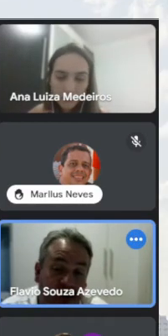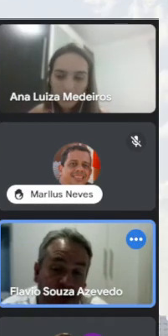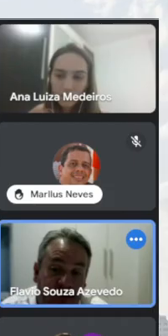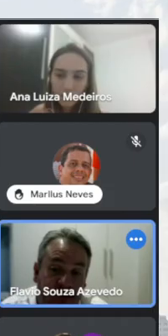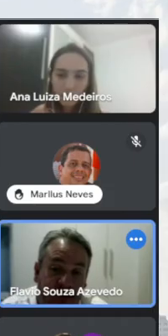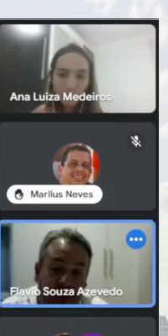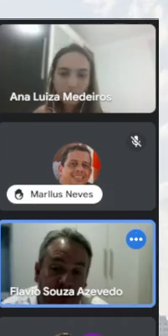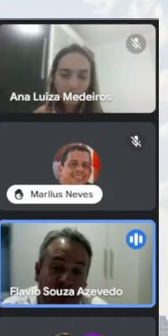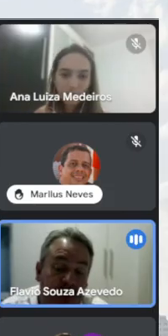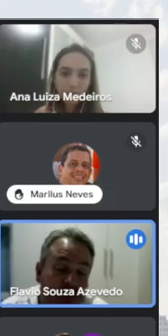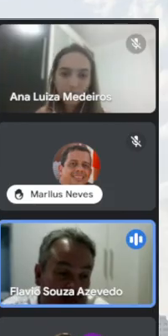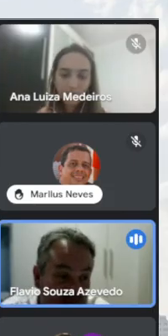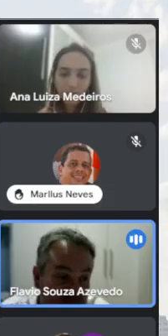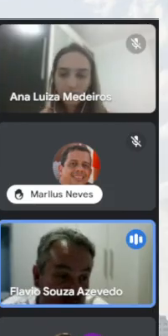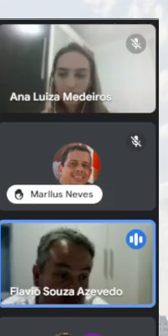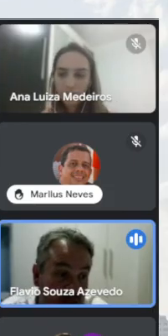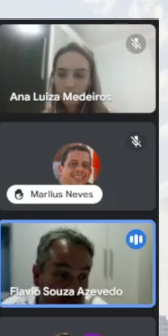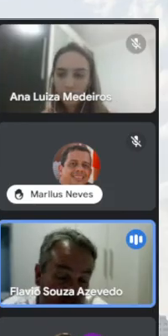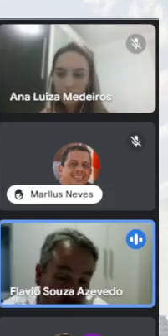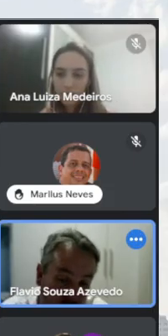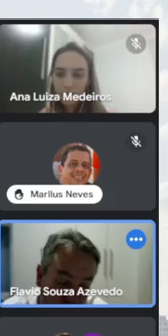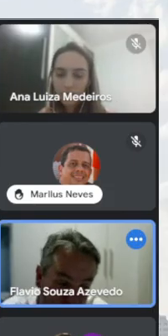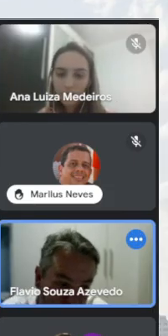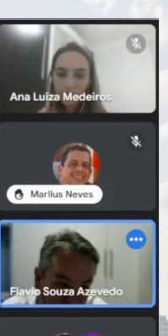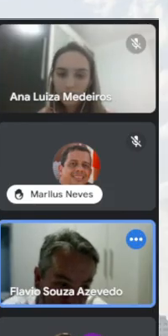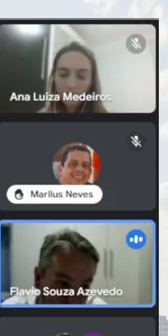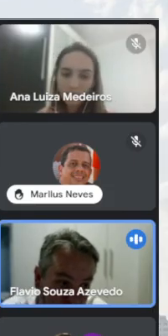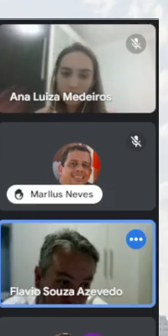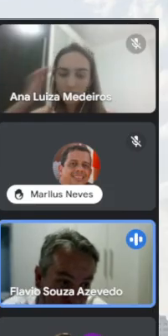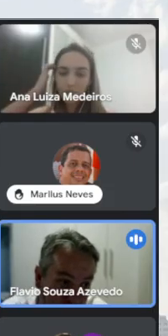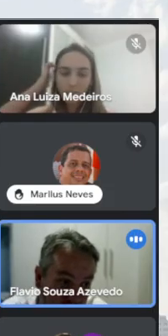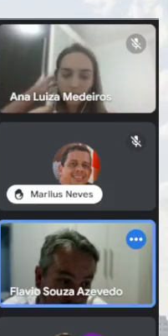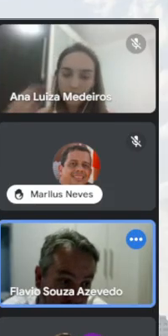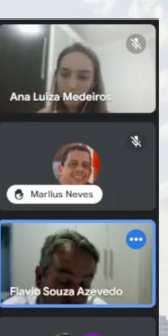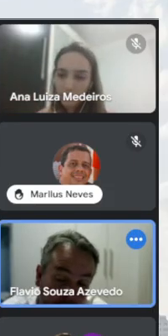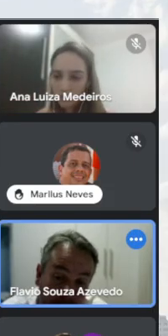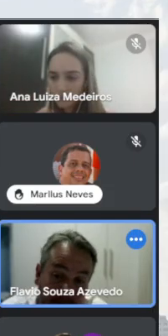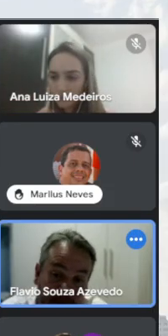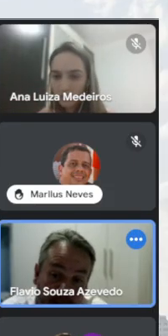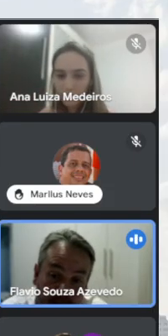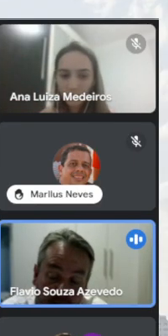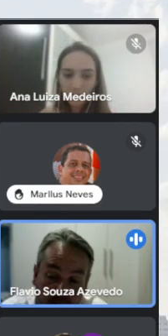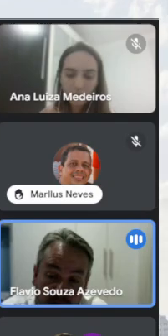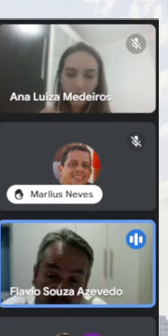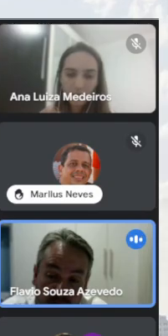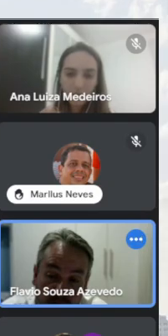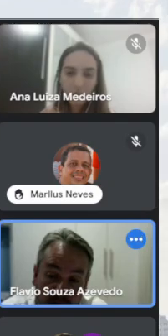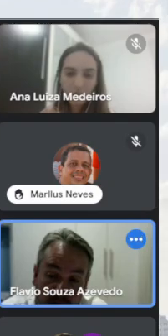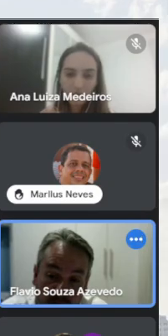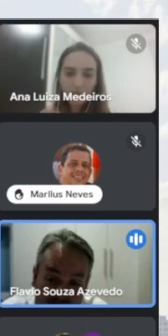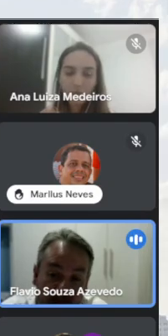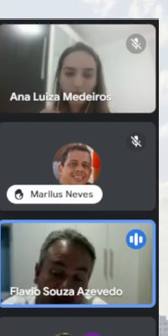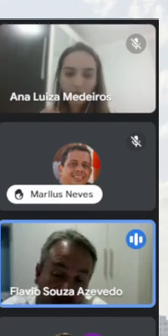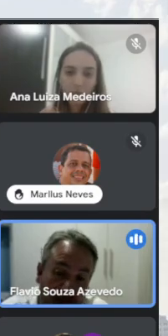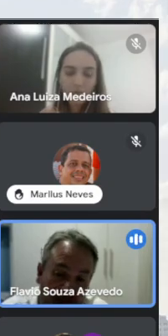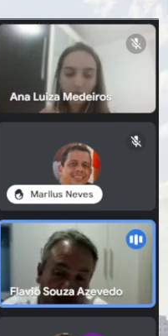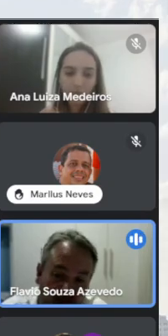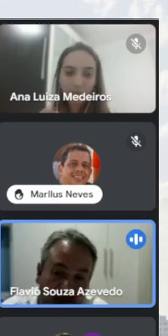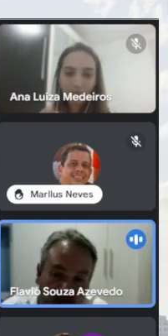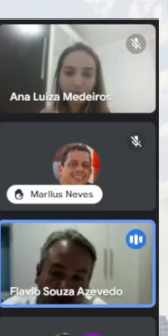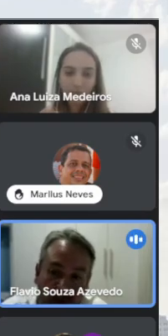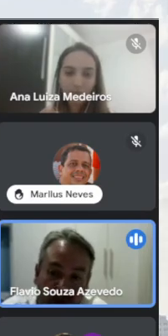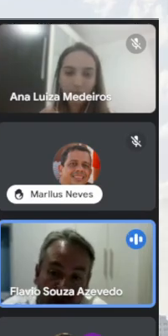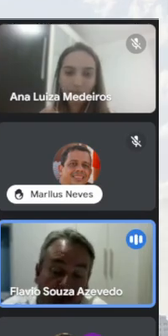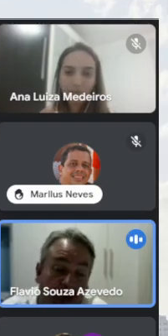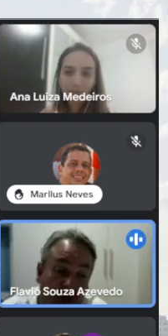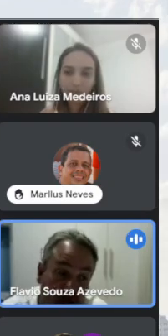que não sabem usar, às vezes, nem um banheiro, para você ter uma ideia. Então, é uma questão, né,